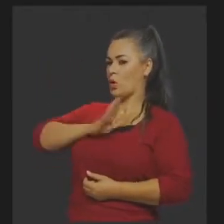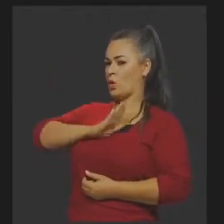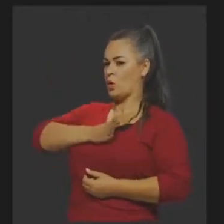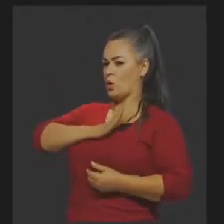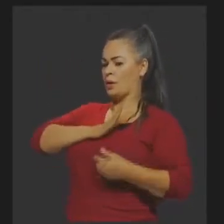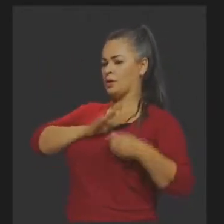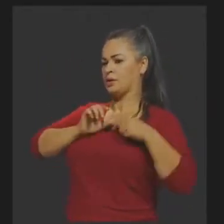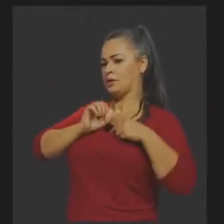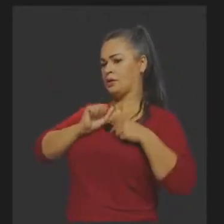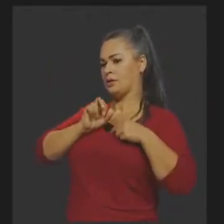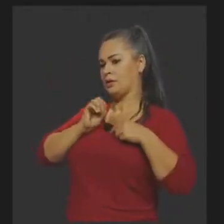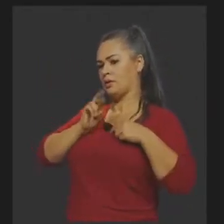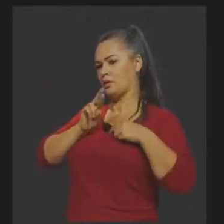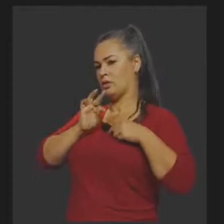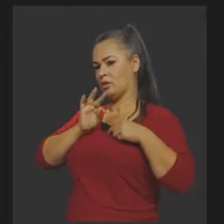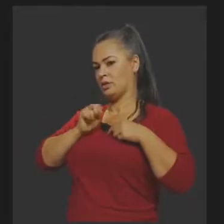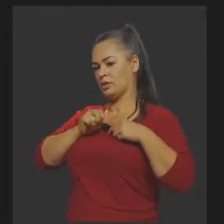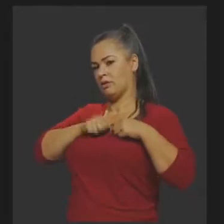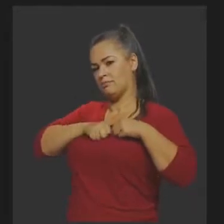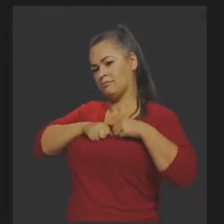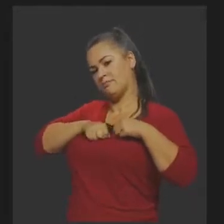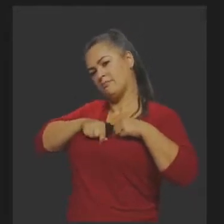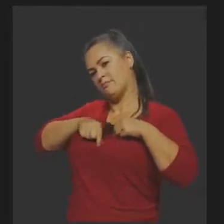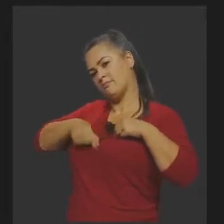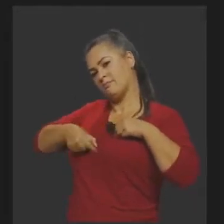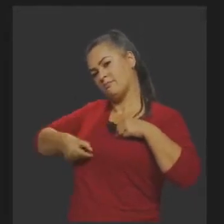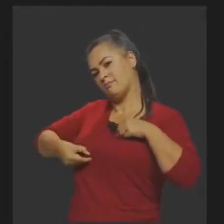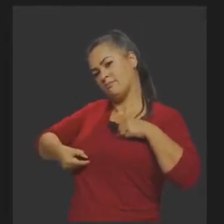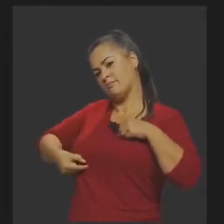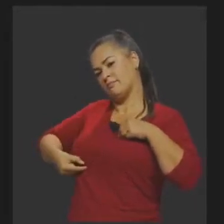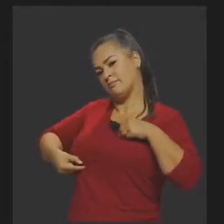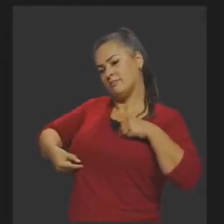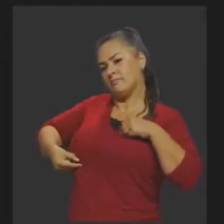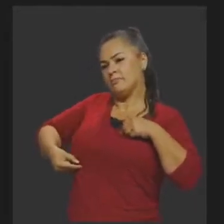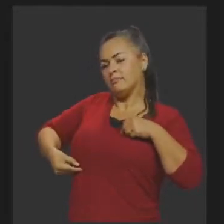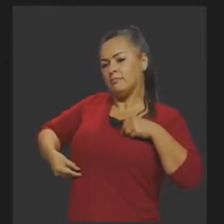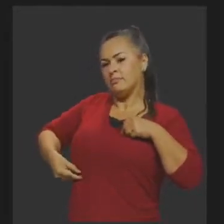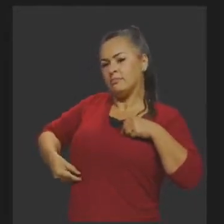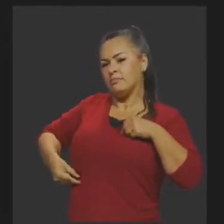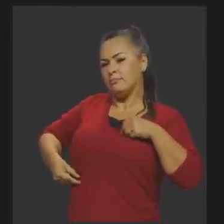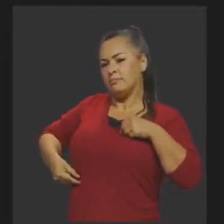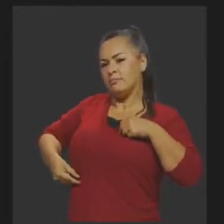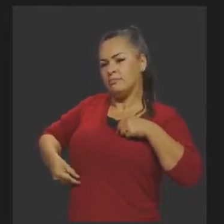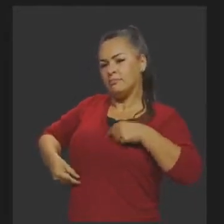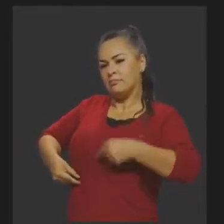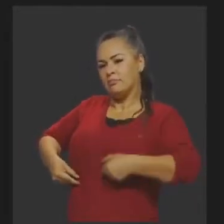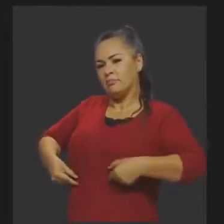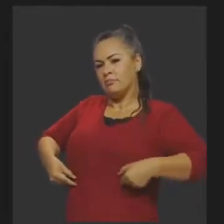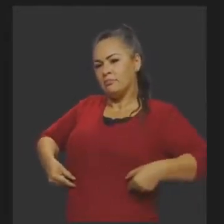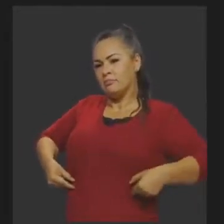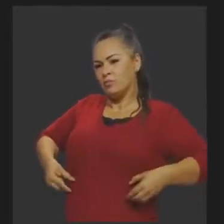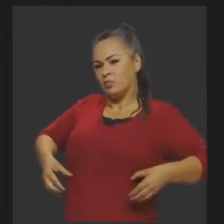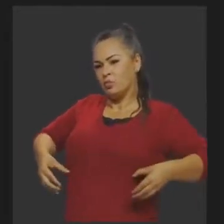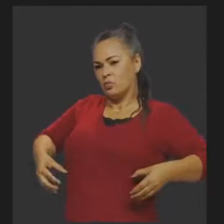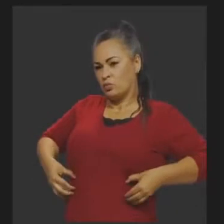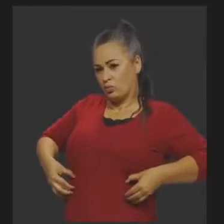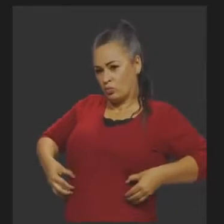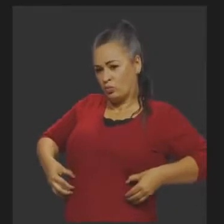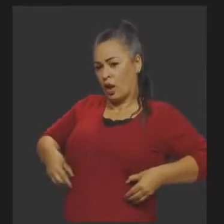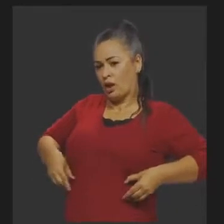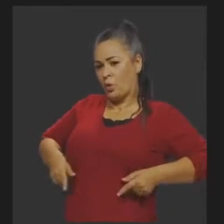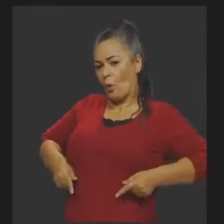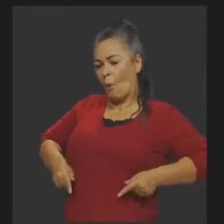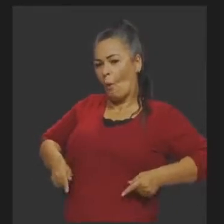aorta, entra nessas artérias renais, o sangue. Esse sangue entra nos rins esse sangue é